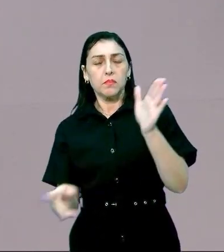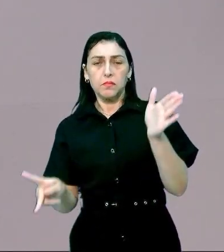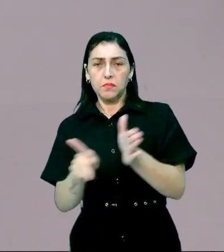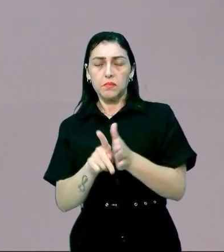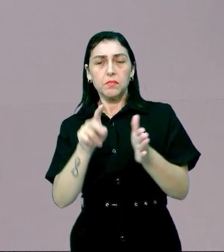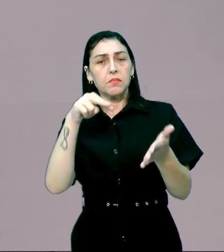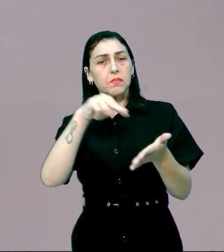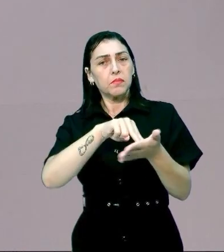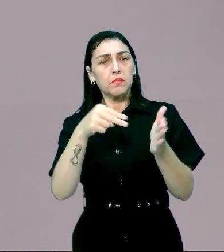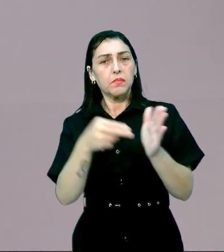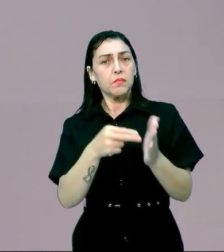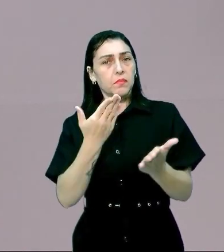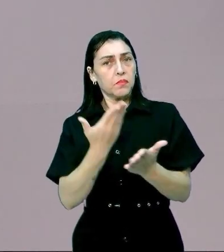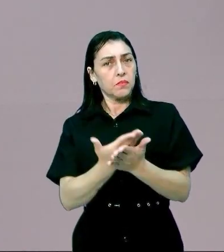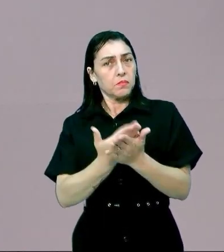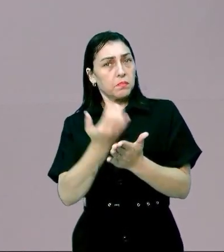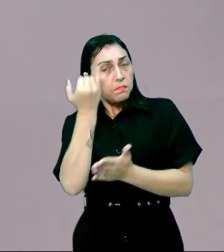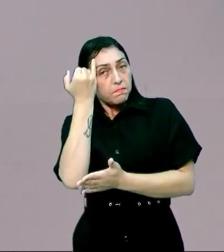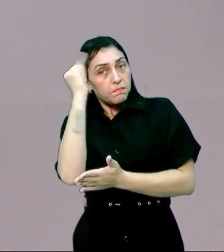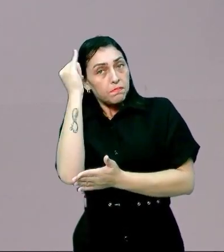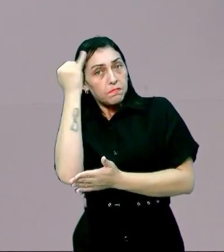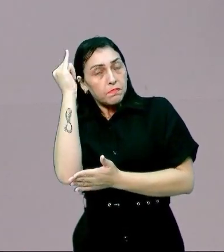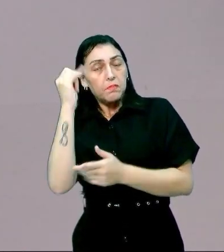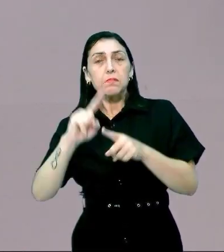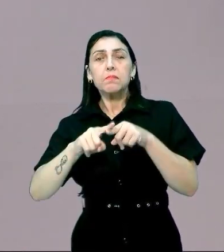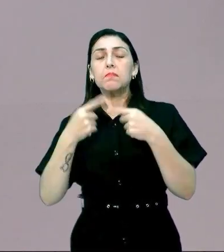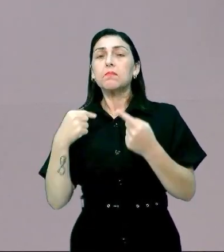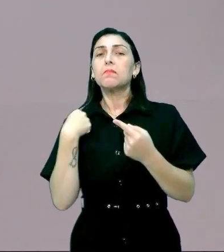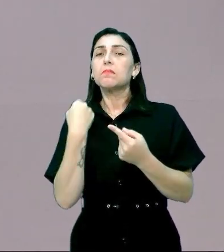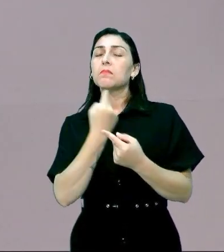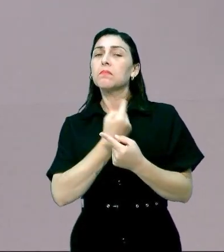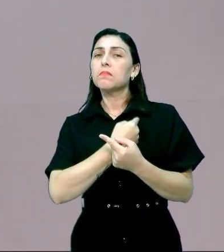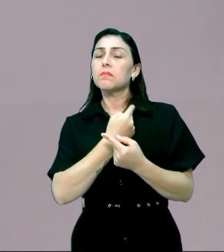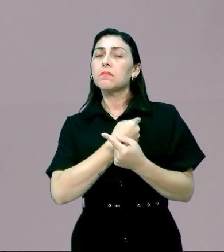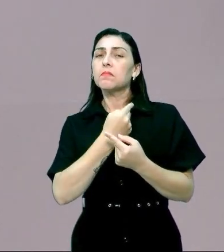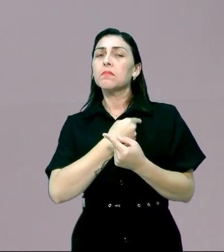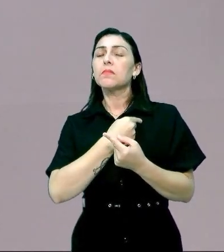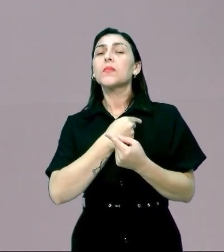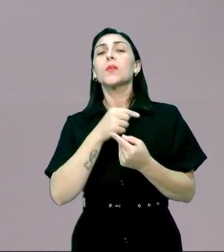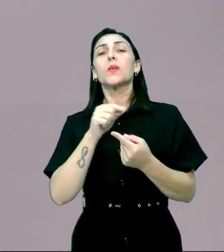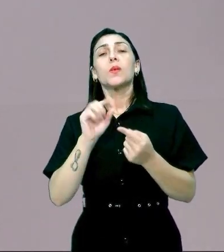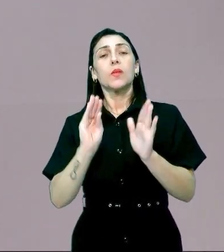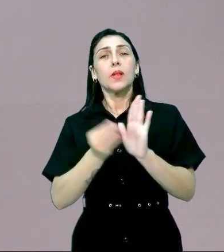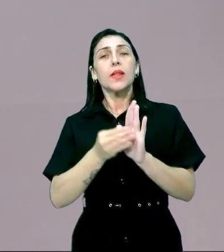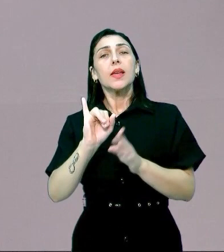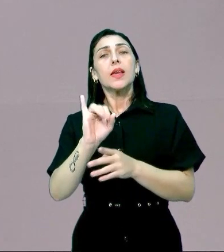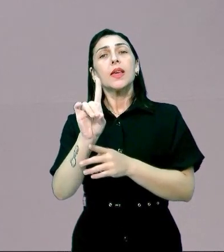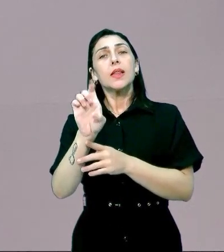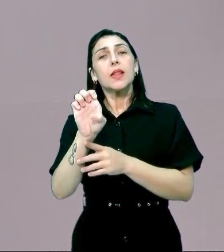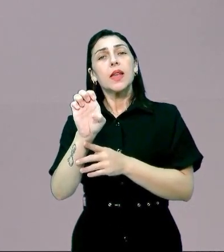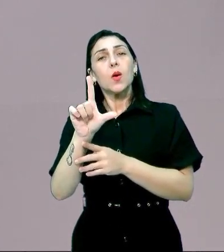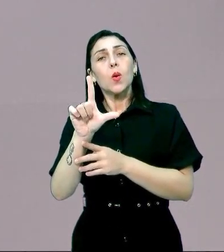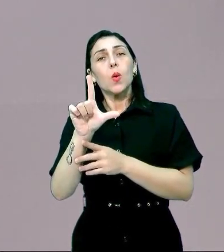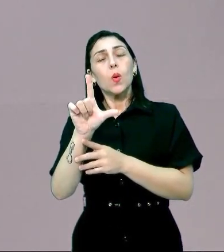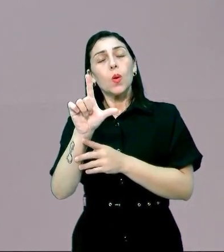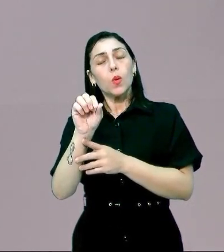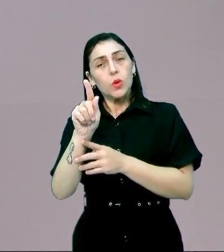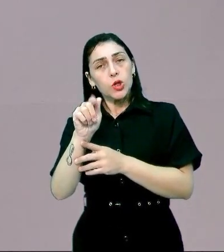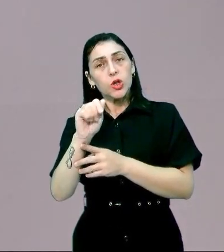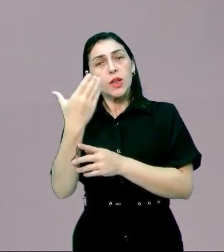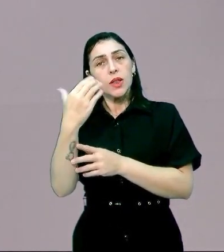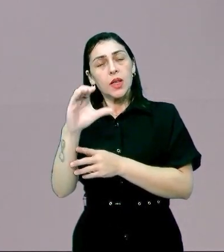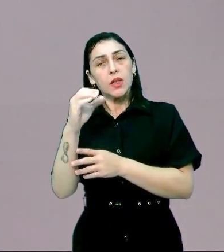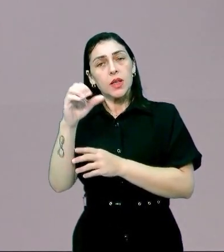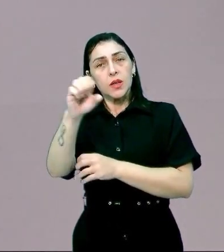ela significa o estudo das ideias. Mas quando nós empregamos a palavra ideologia nas ciências